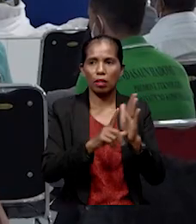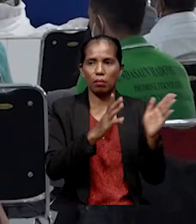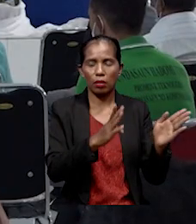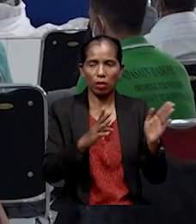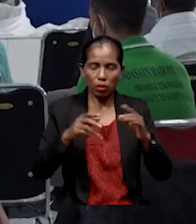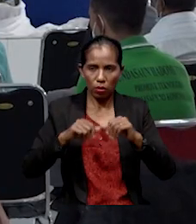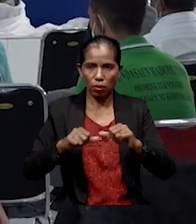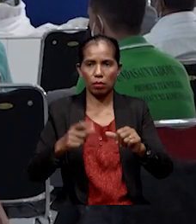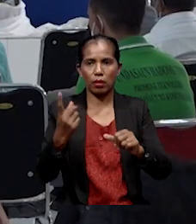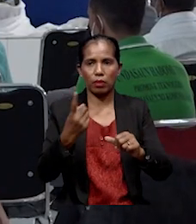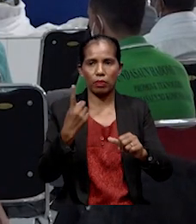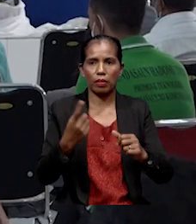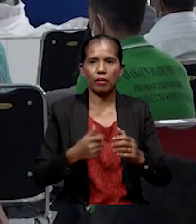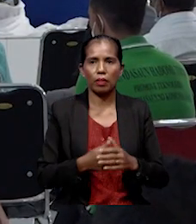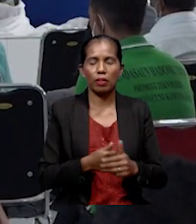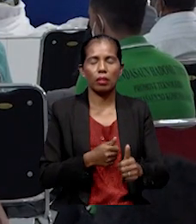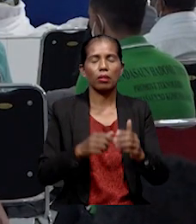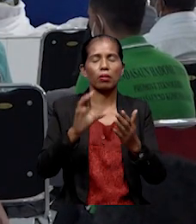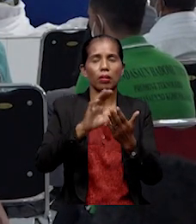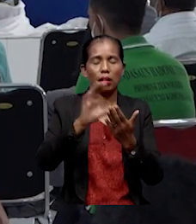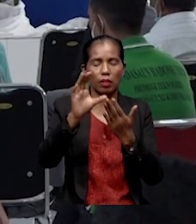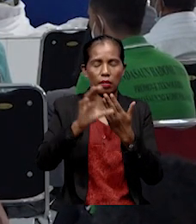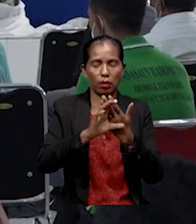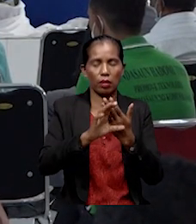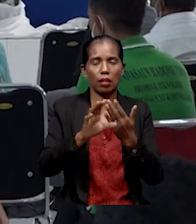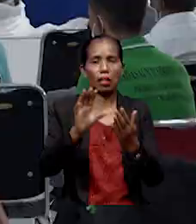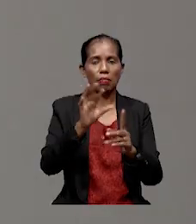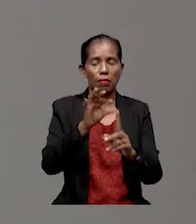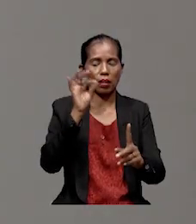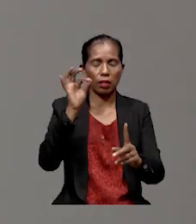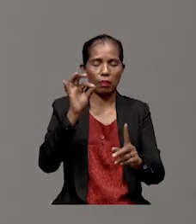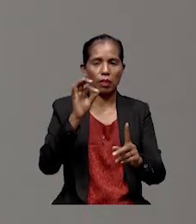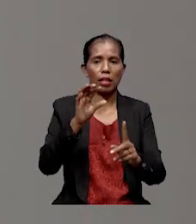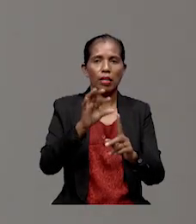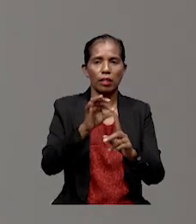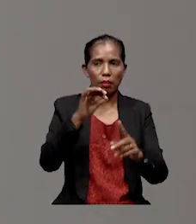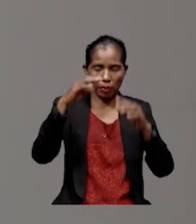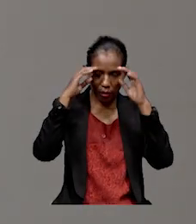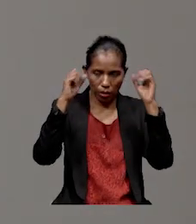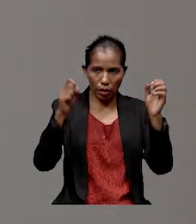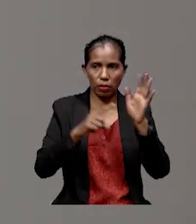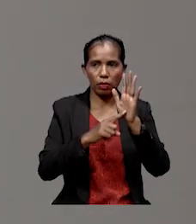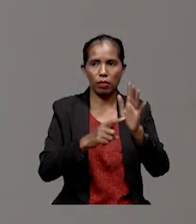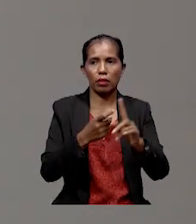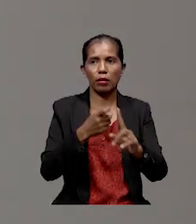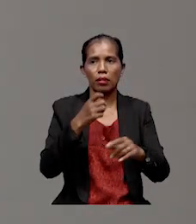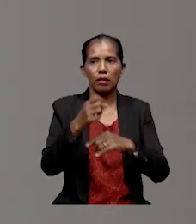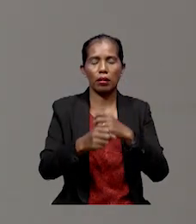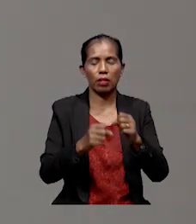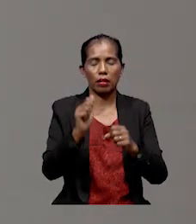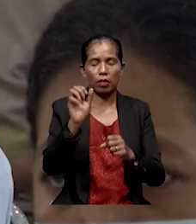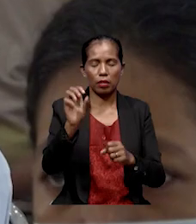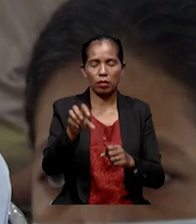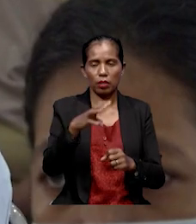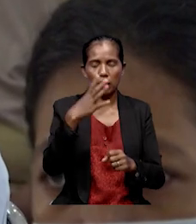fatin. Enquanto tira calendário, campanha de eleição presidencial, nebe publica ona, husi estai, se halau durante Lorenz Sanus em